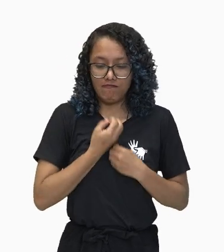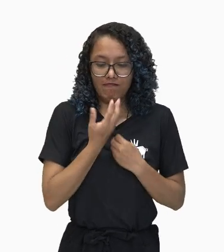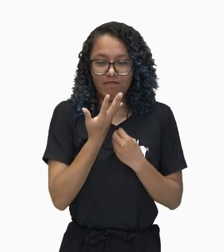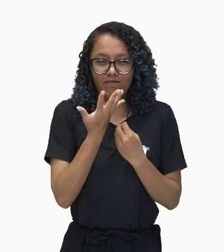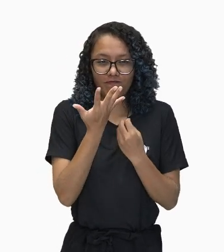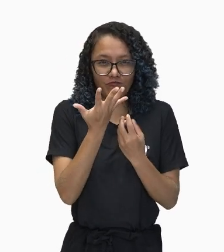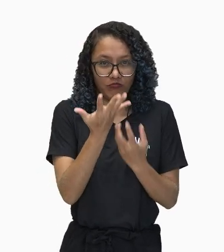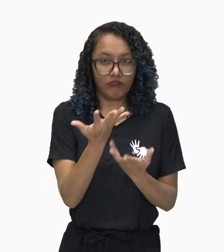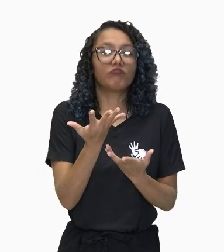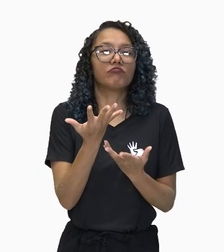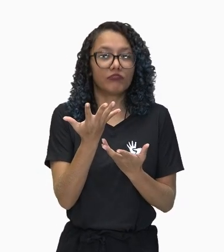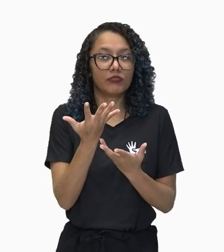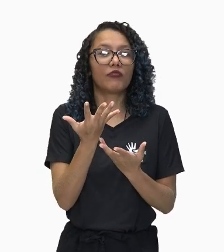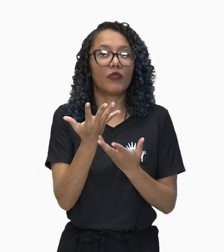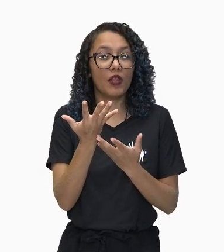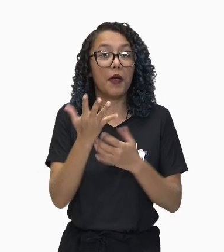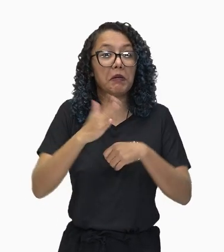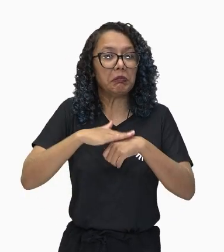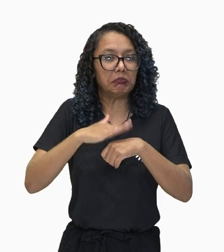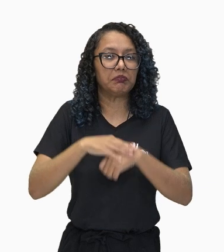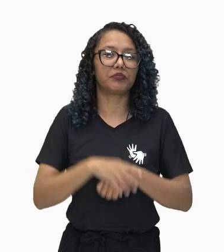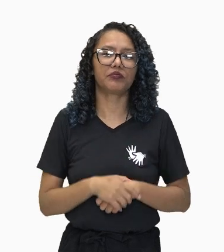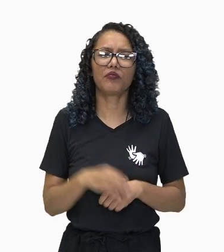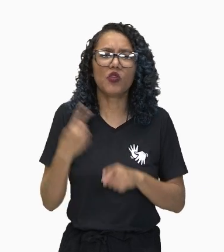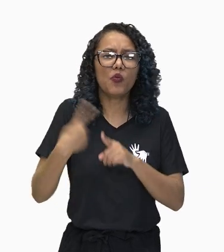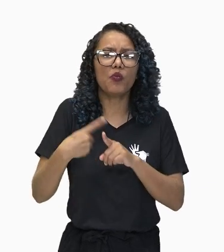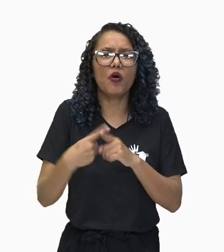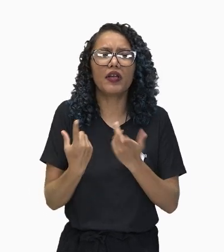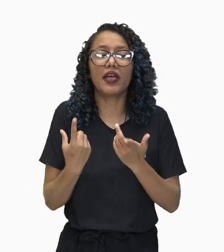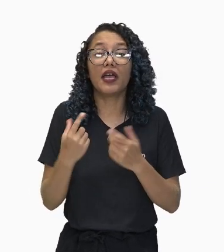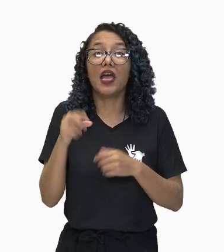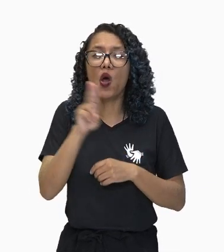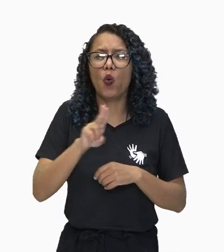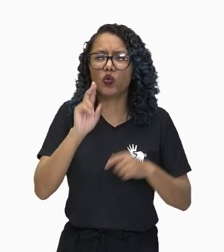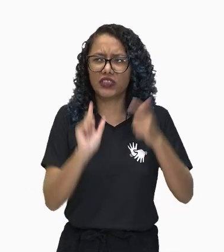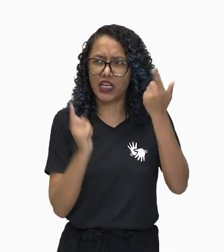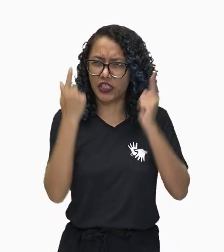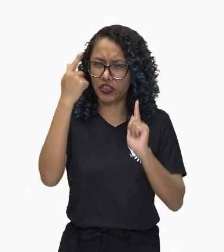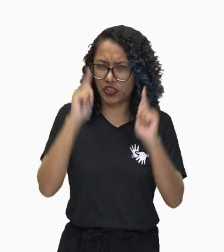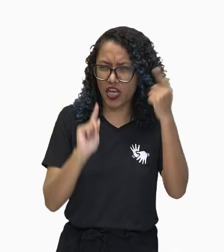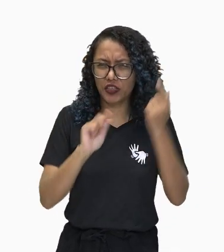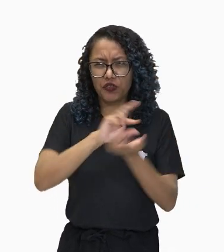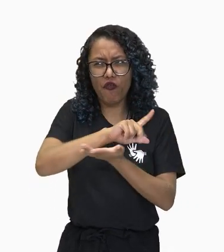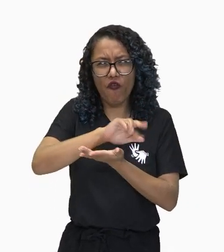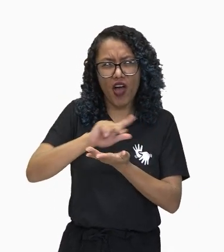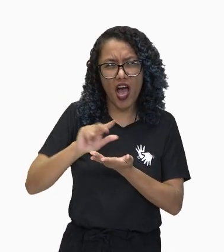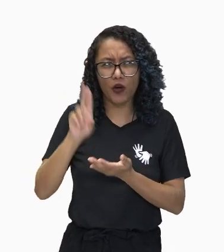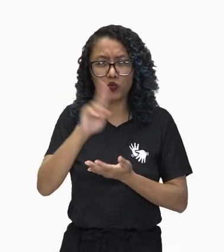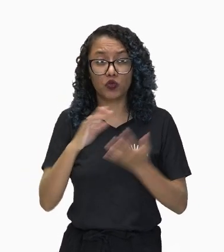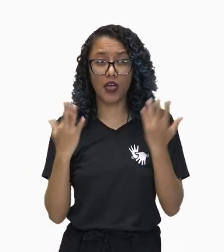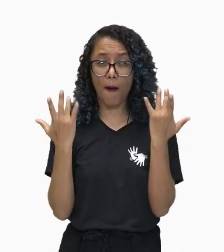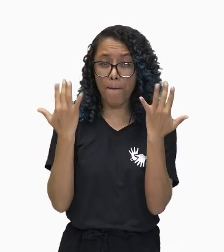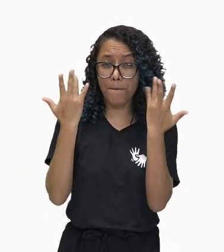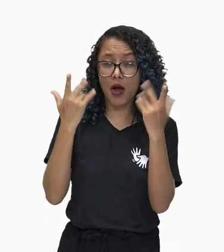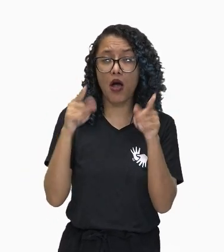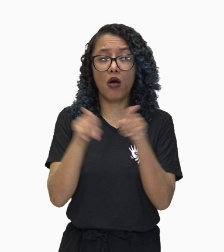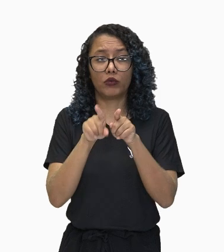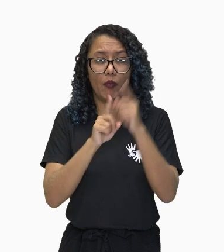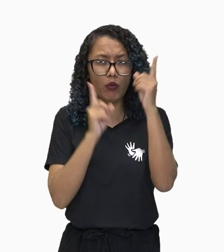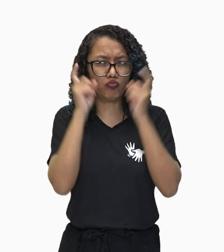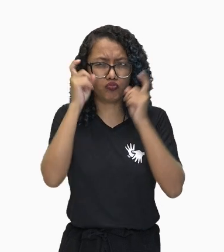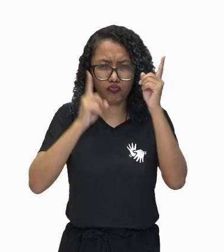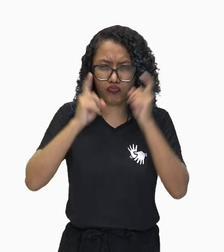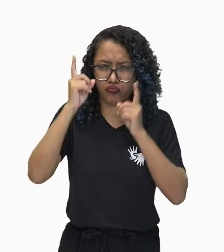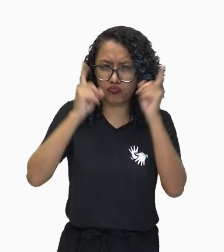característica. Isso se dá a partir dos gestos feitos pelas mãos, nas expressões faciais,